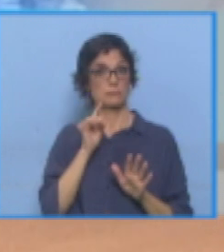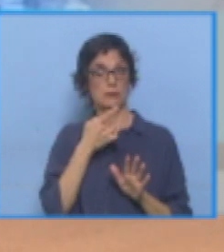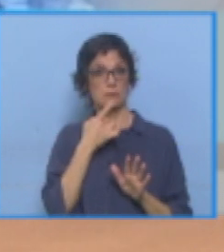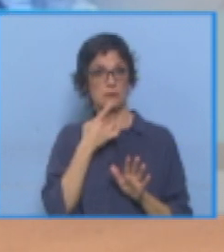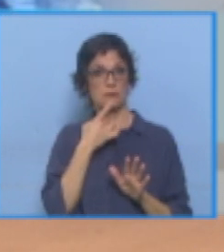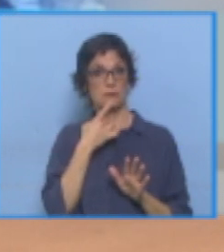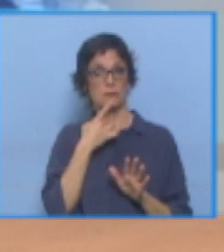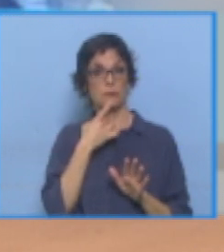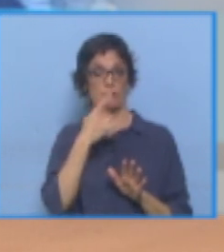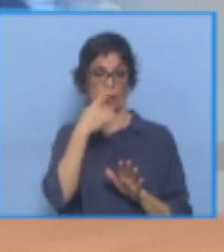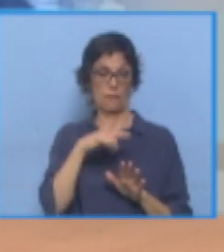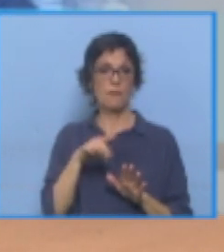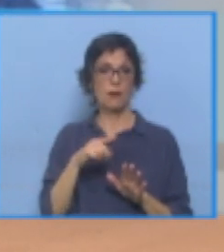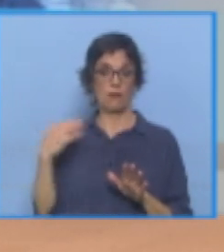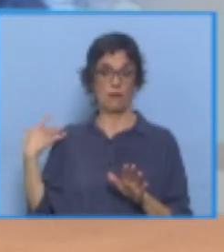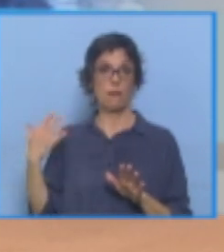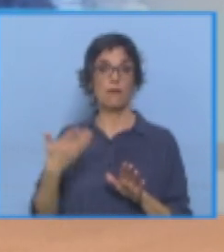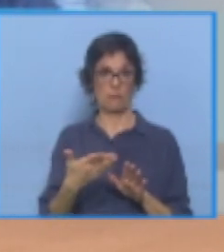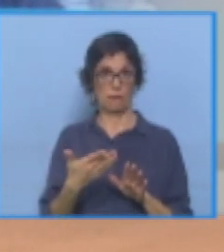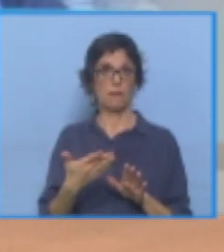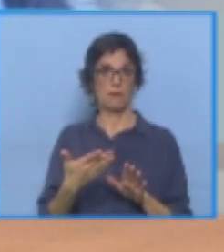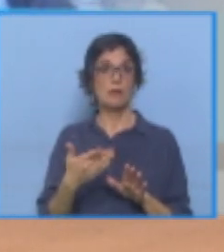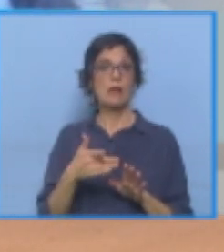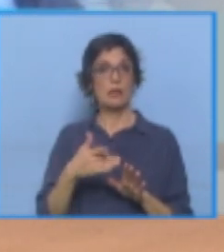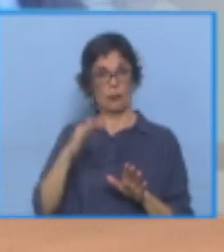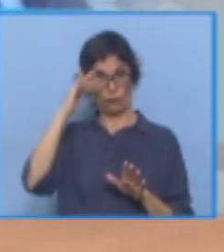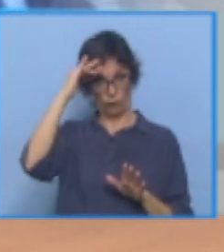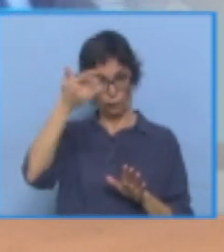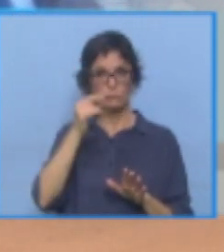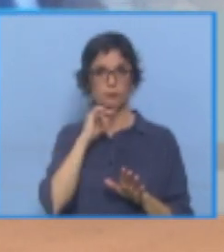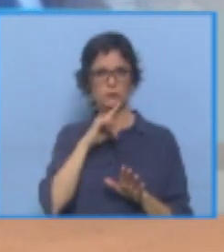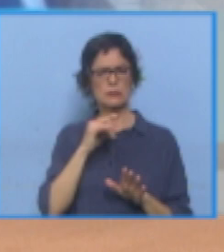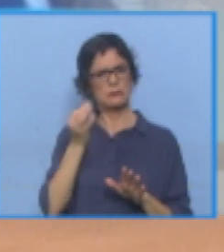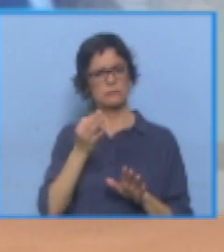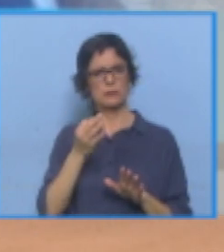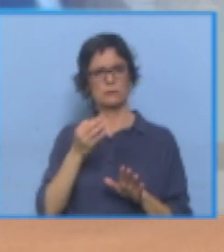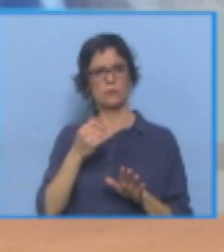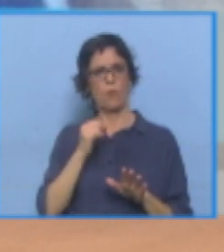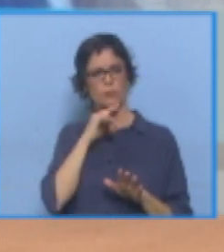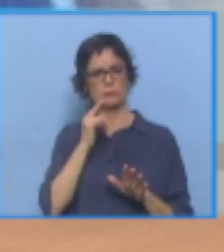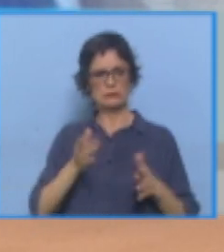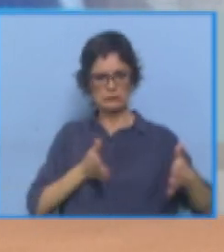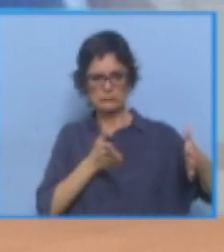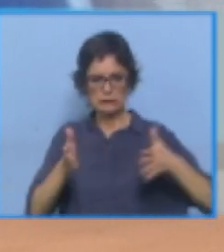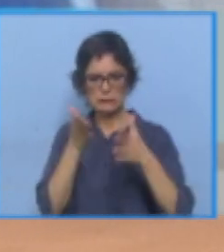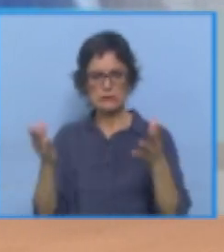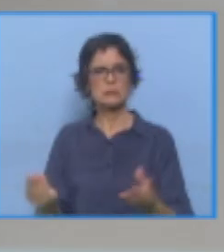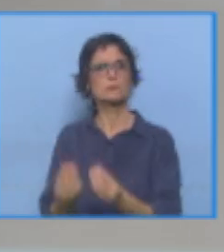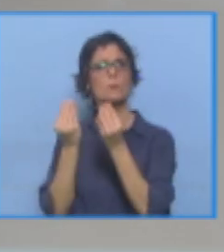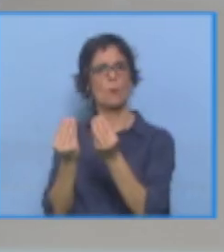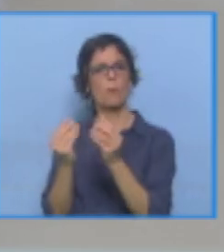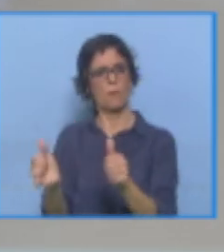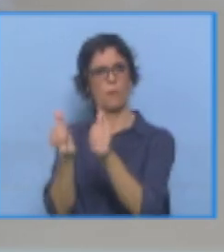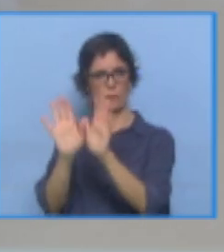foram cometidos, que no futuro, efetivamente, isso sirva de lição e que sirva de orientação para que não se repitam esses erros. Como é que será a recepção por